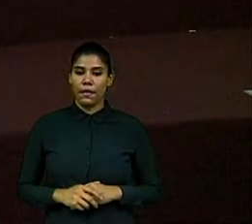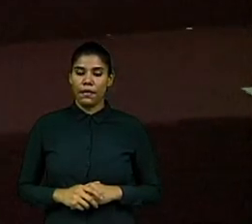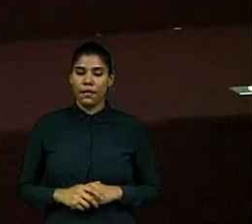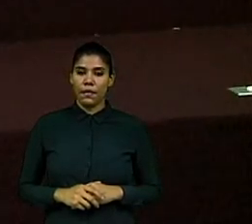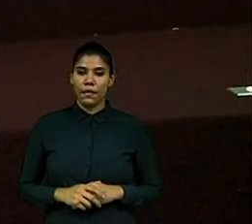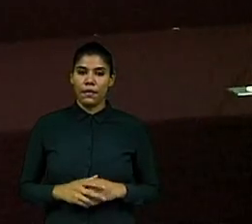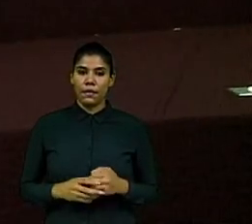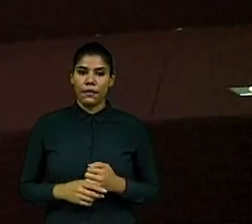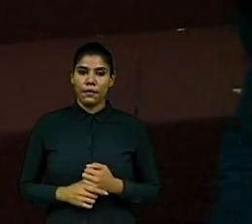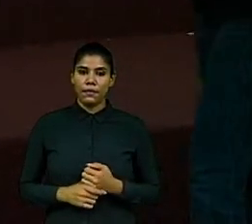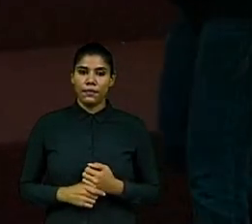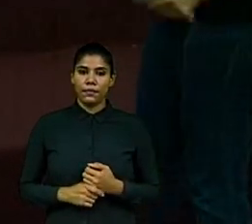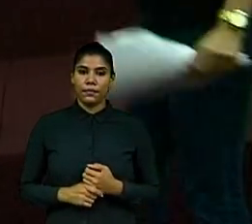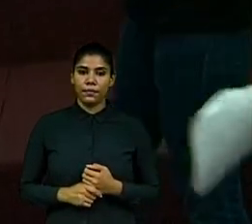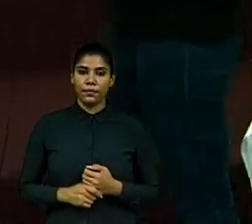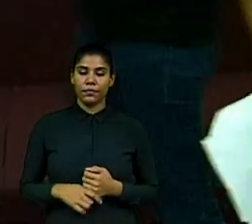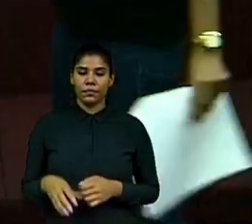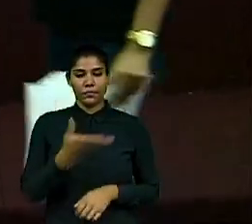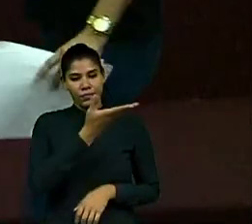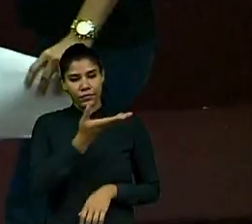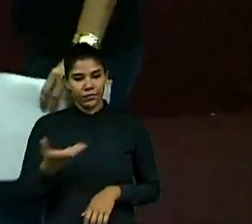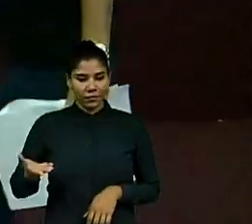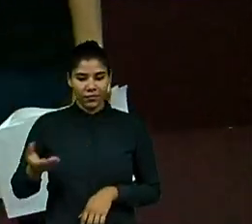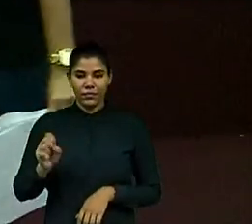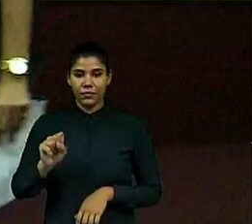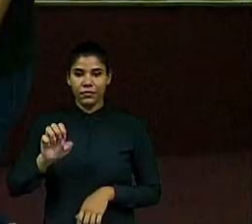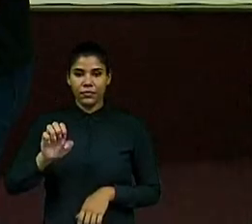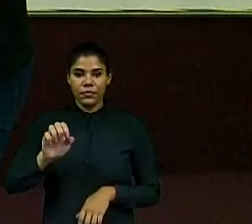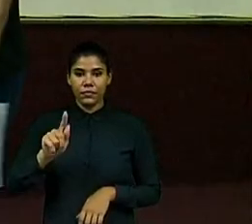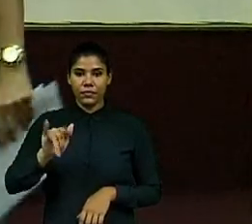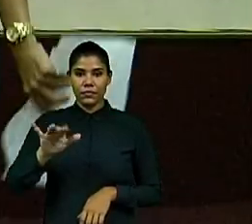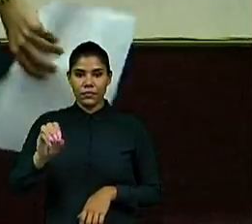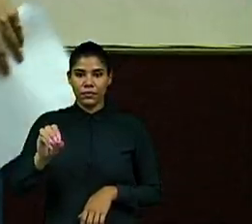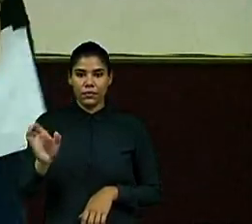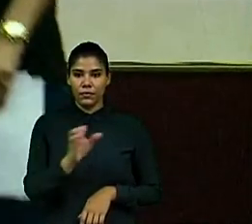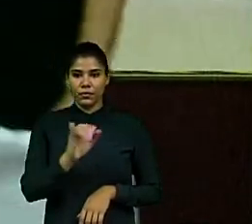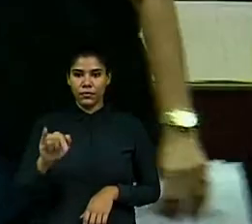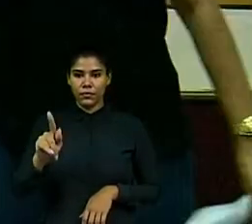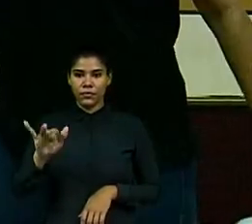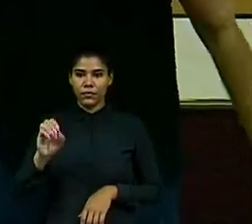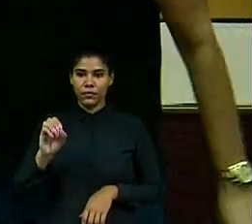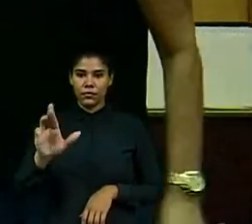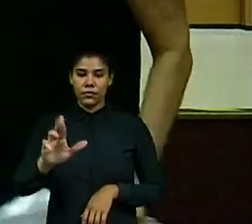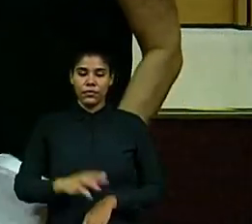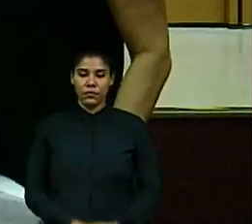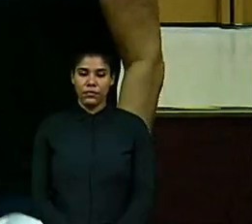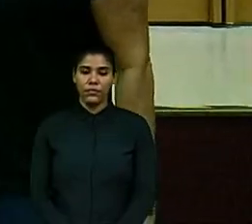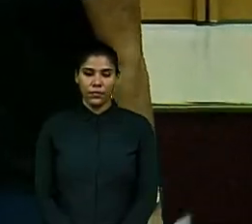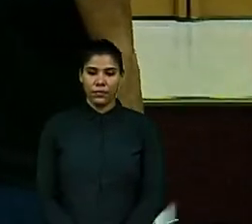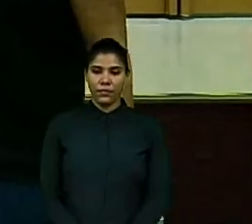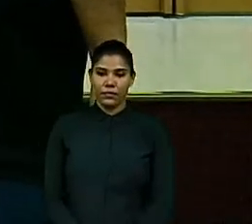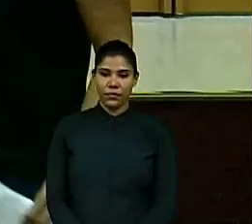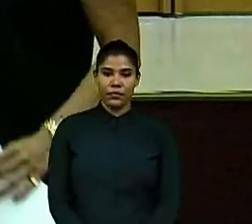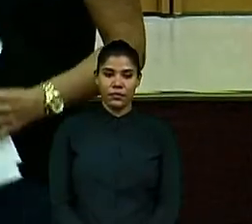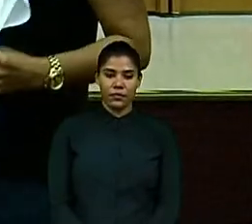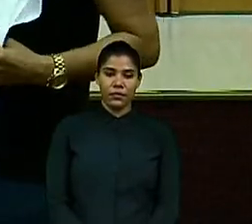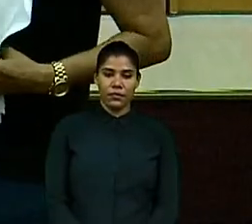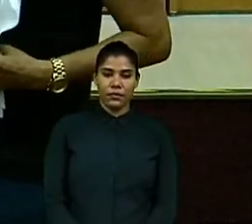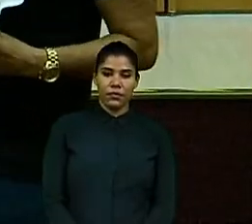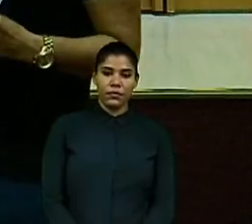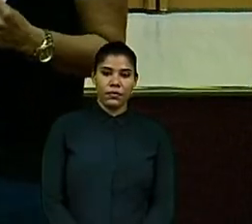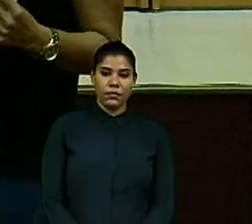chamar que nosso Sérgio Igor grande professor né Vamos lá